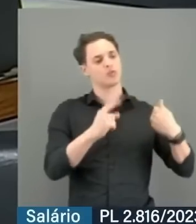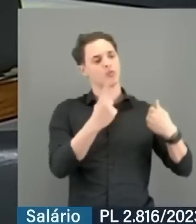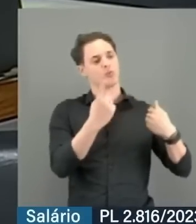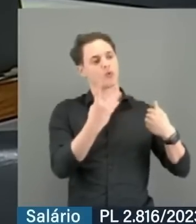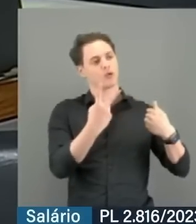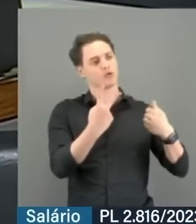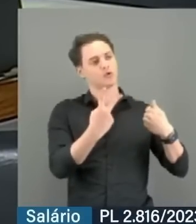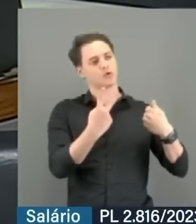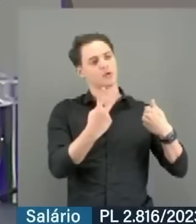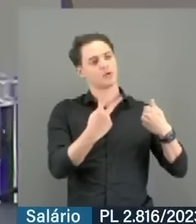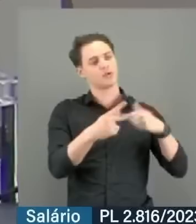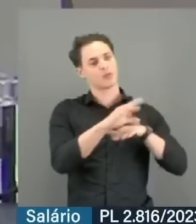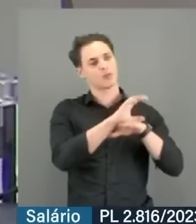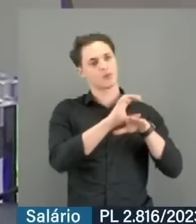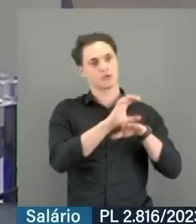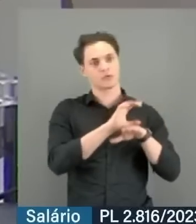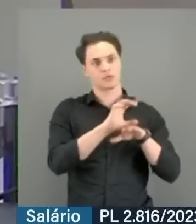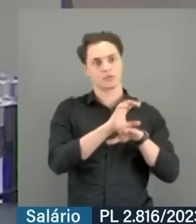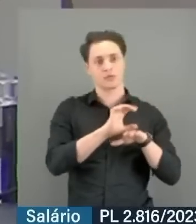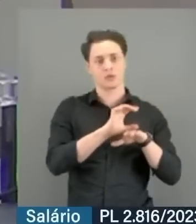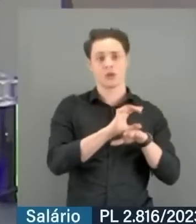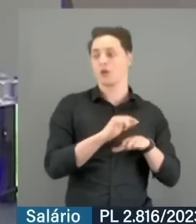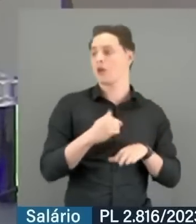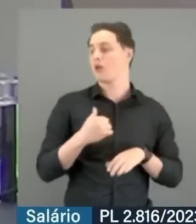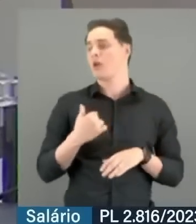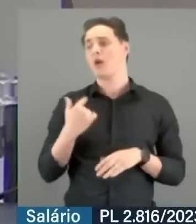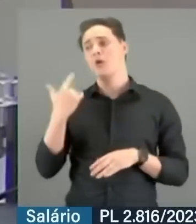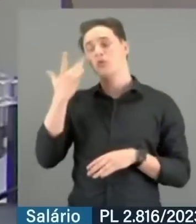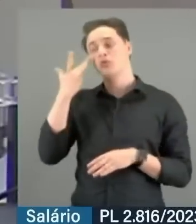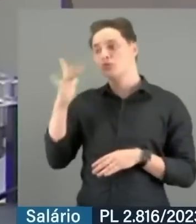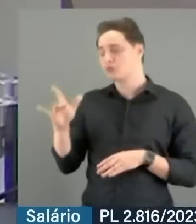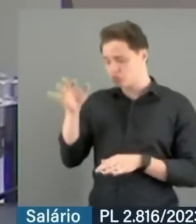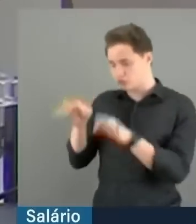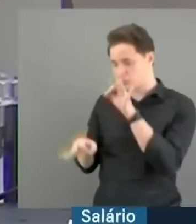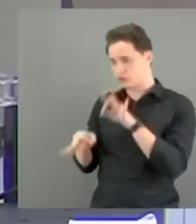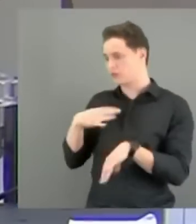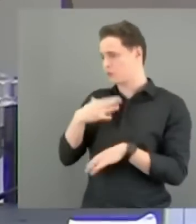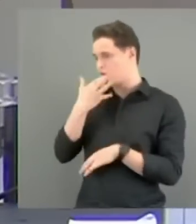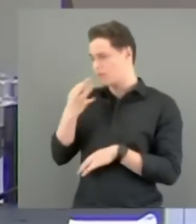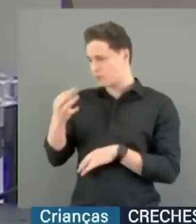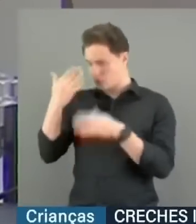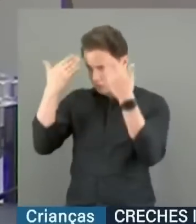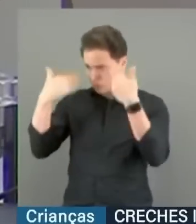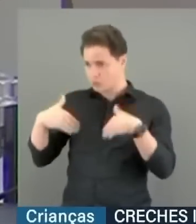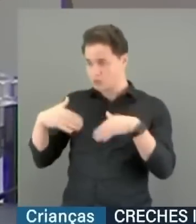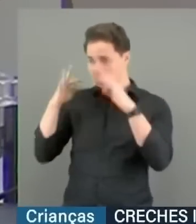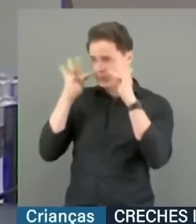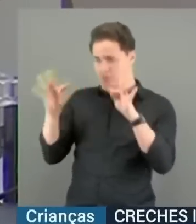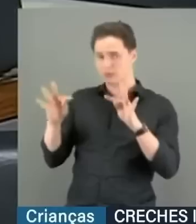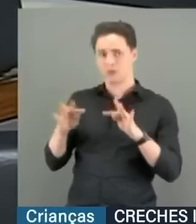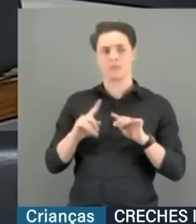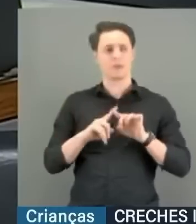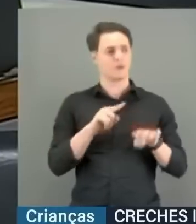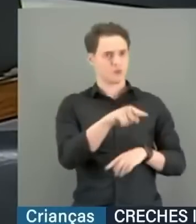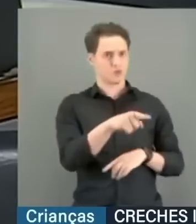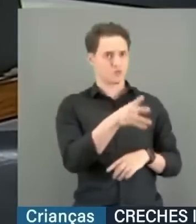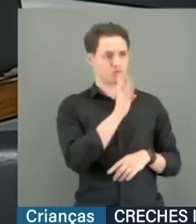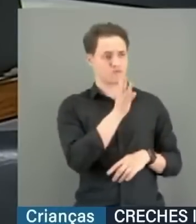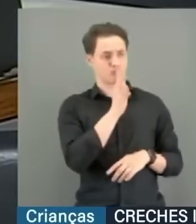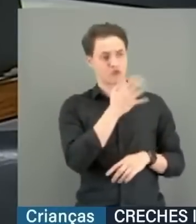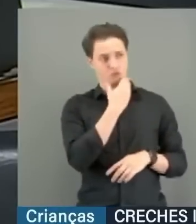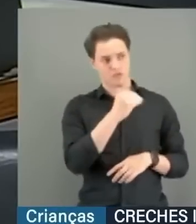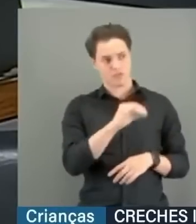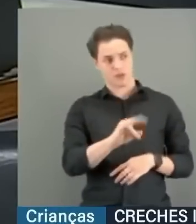República? Eu não sou jurista e não estou aqui para dar opinião, eu sou testemunha. Mas o senhor conhece o doutor